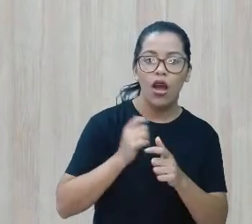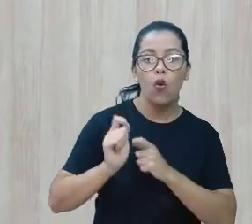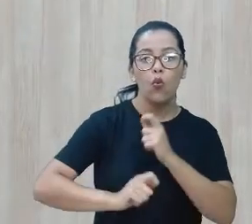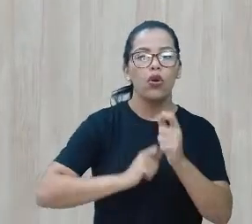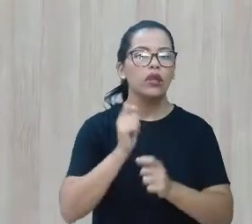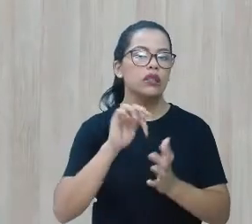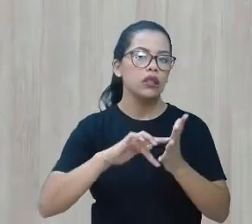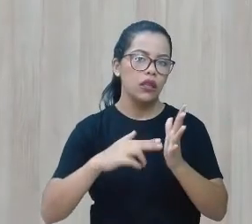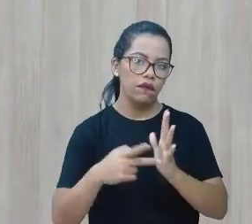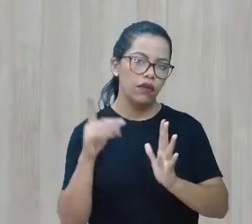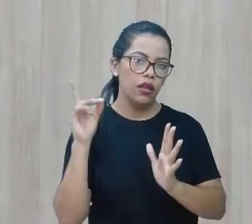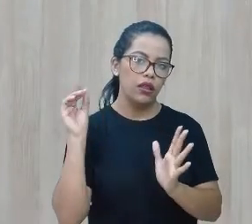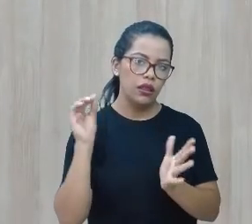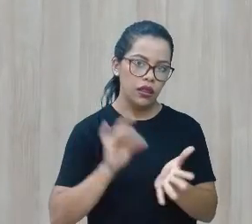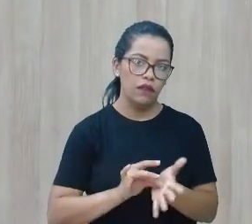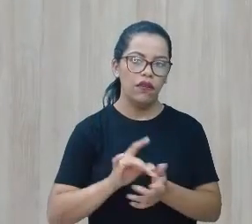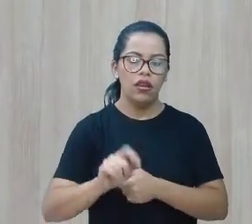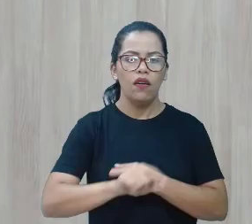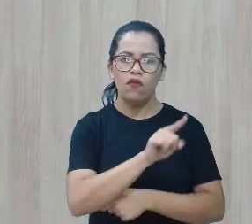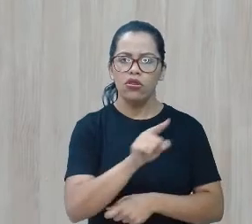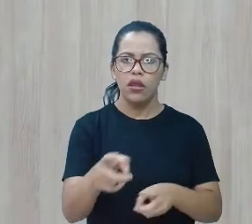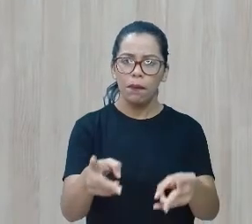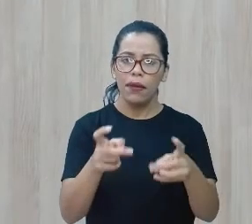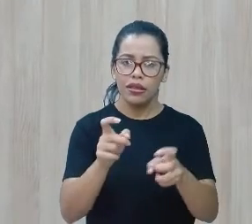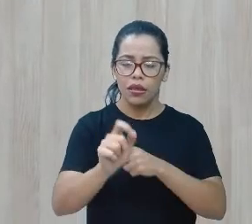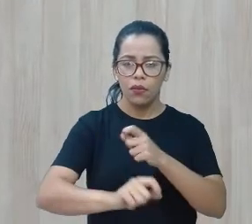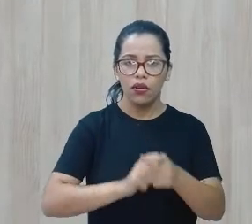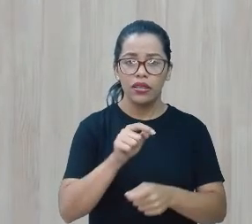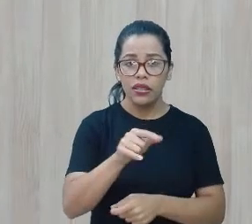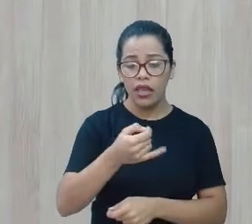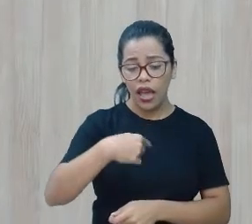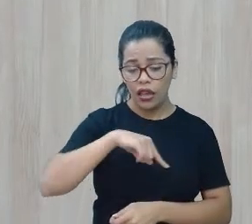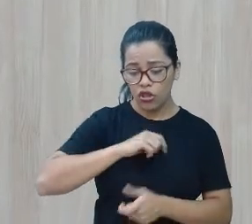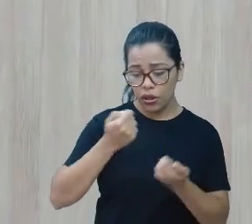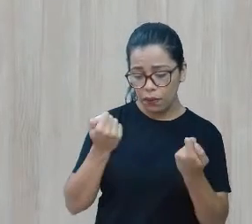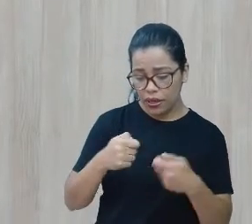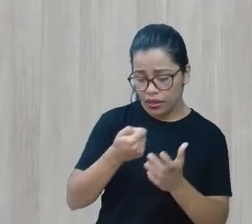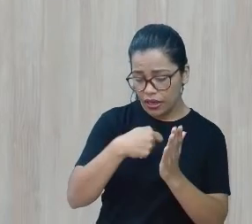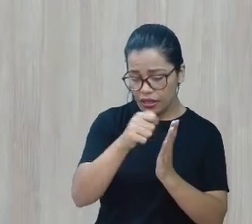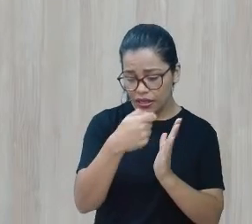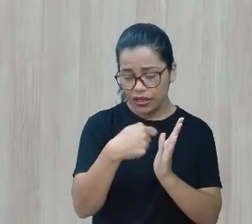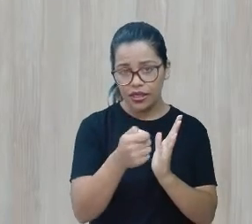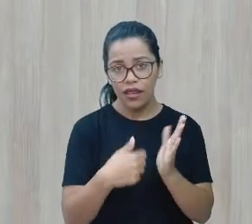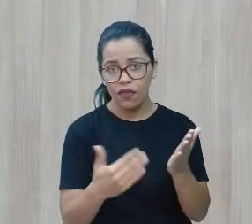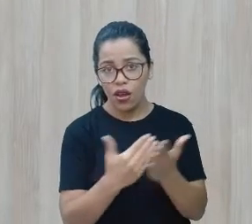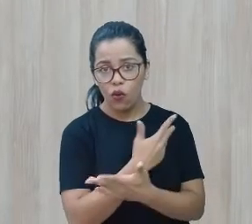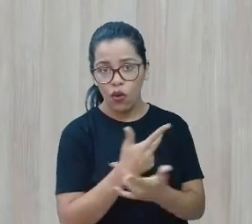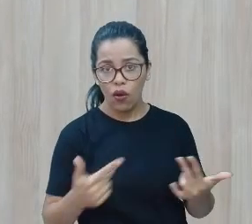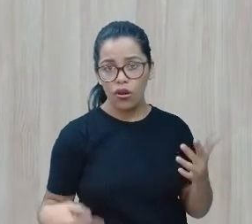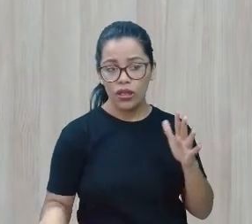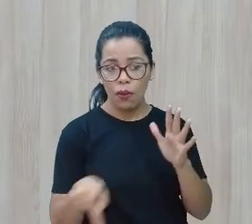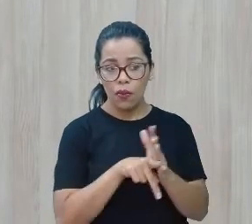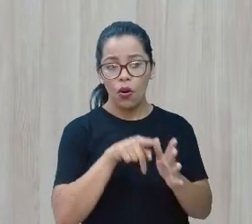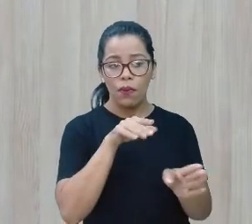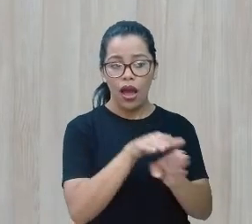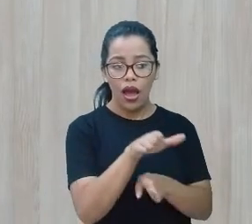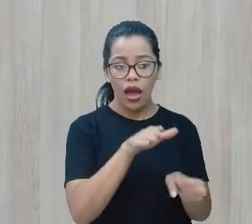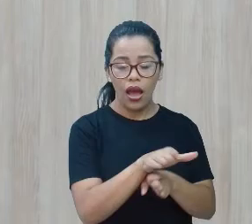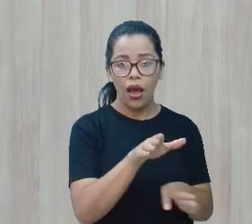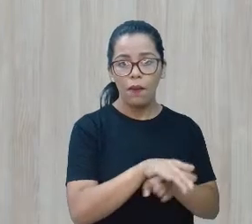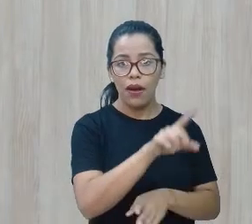algoritmo. Então, você percebeu que se a gente precisar escrever alguma coisa para um robô executar, a gente tem que